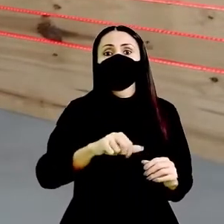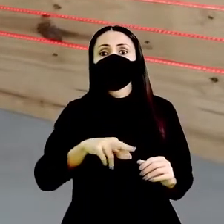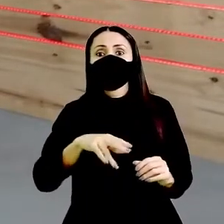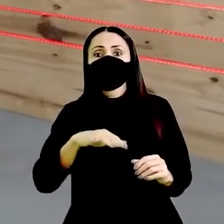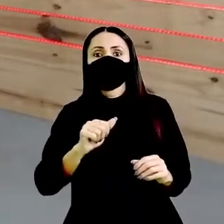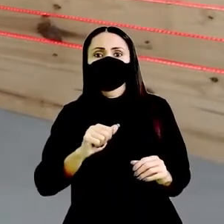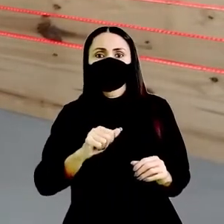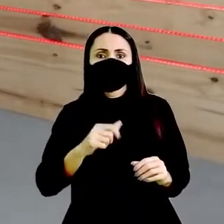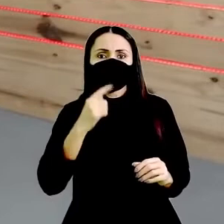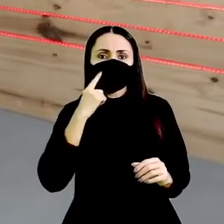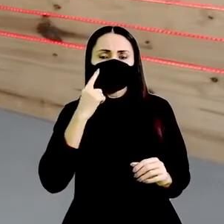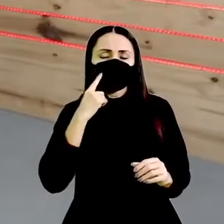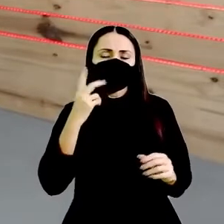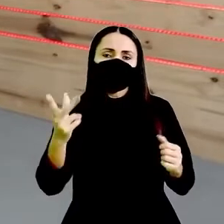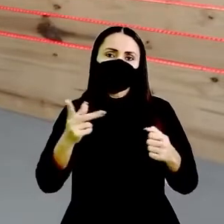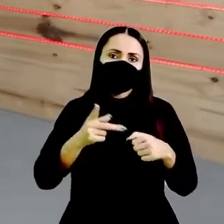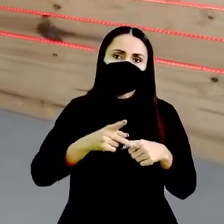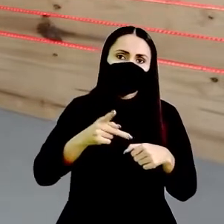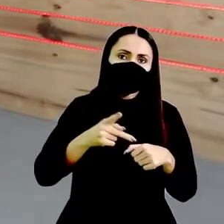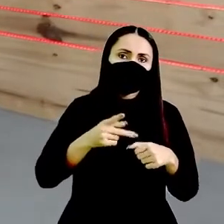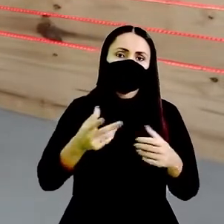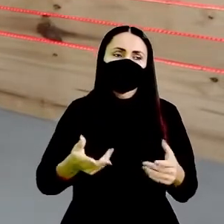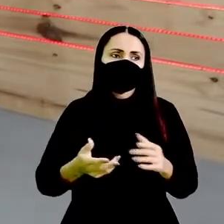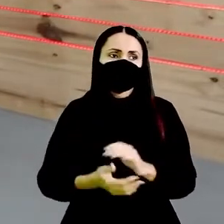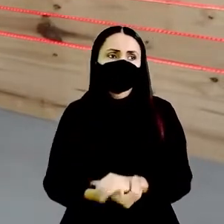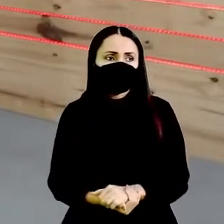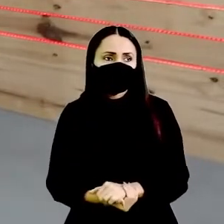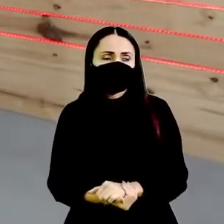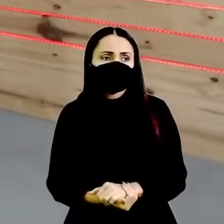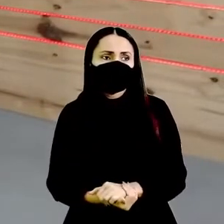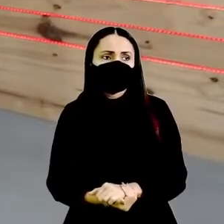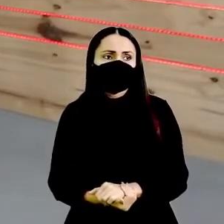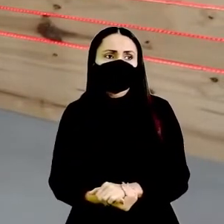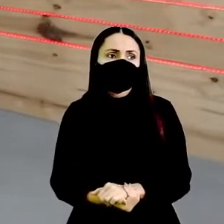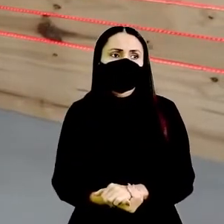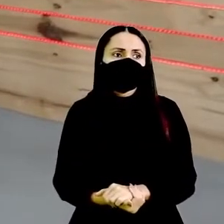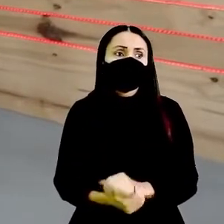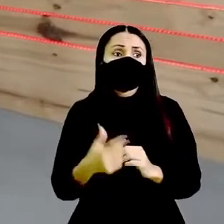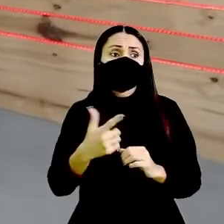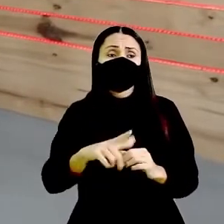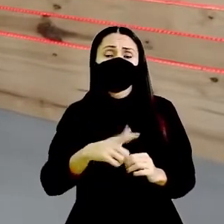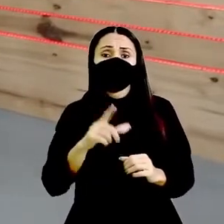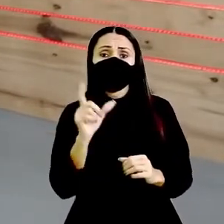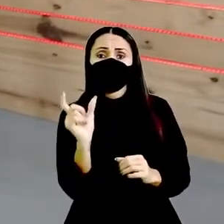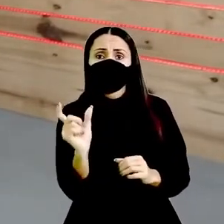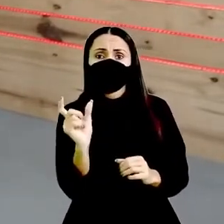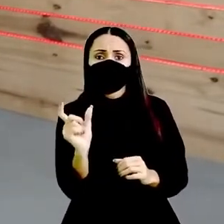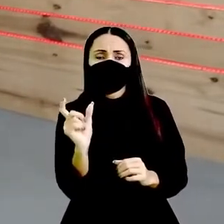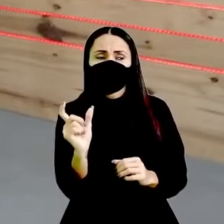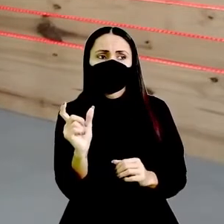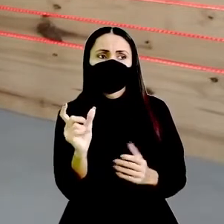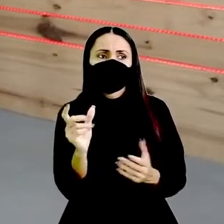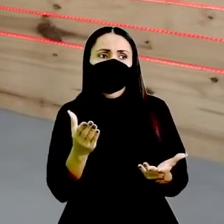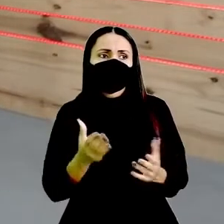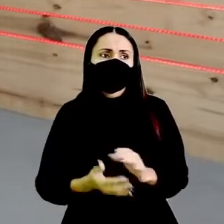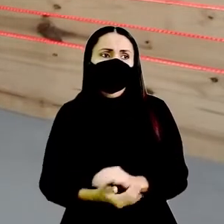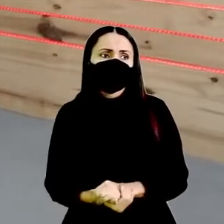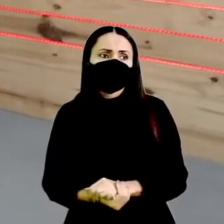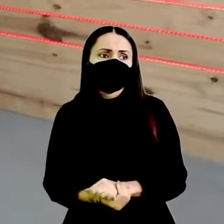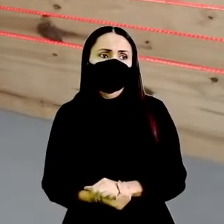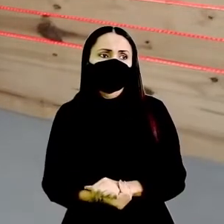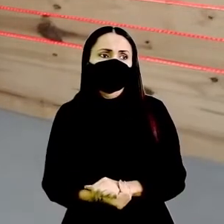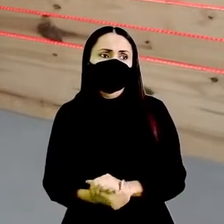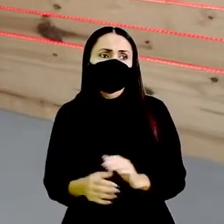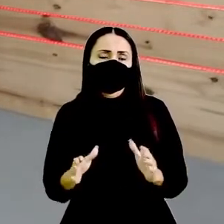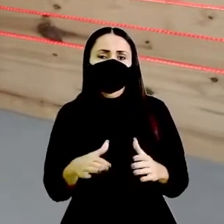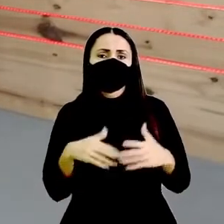pronome. O advérbio Eu de tô negação entendendo. puxa pronome A para gente está entendendo que não tem uma palavra atrativa, né? Isso. Então, nesse caso, a gente bota o